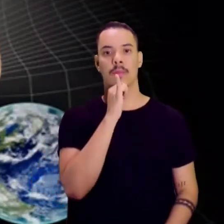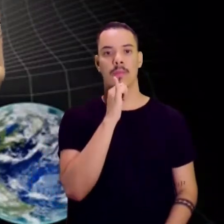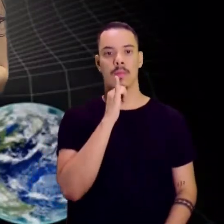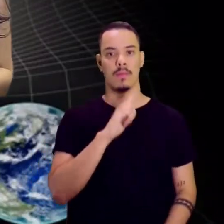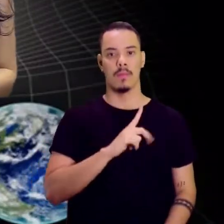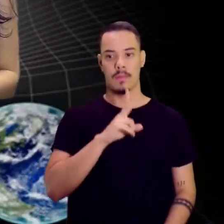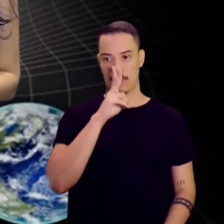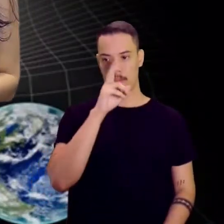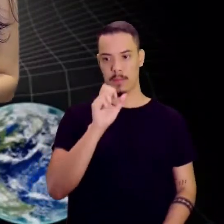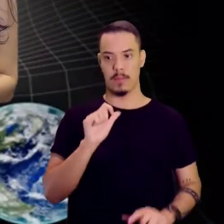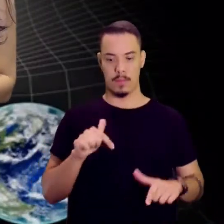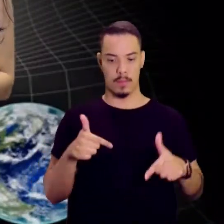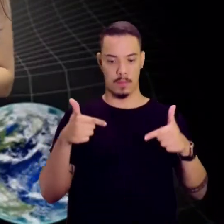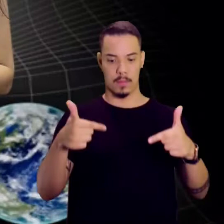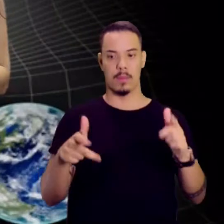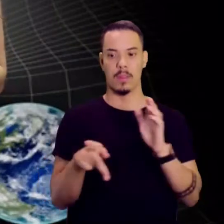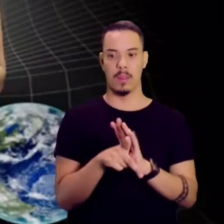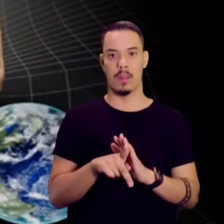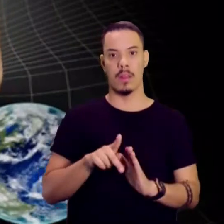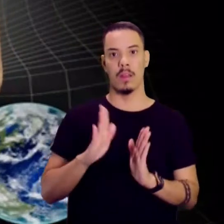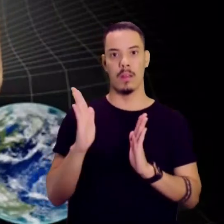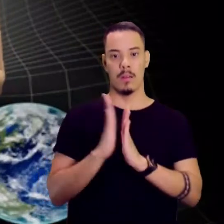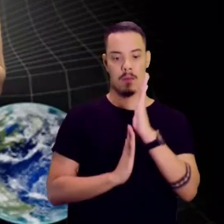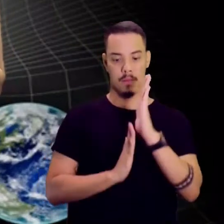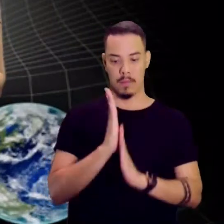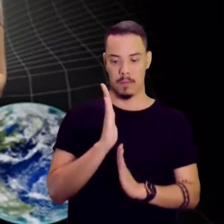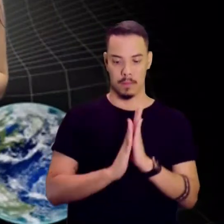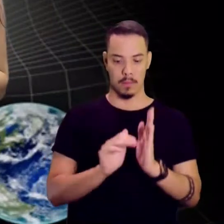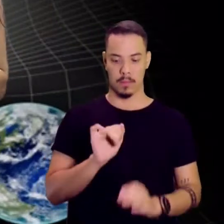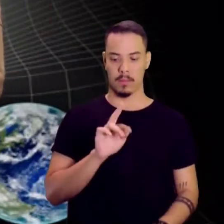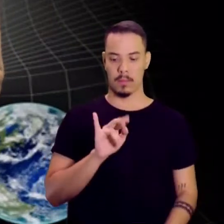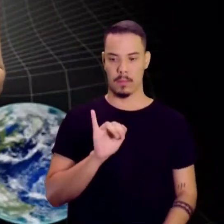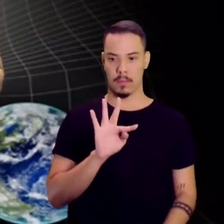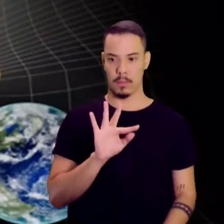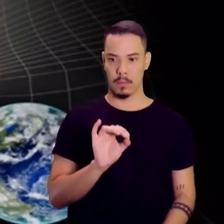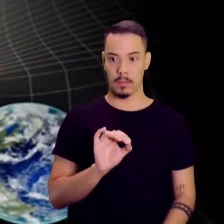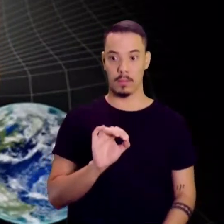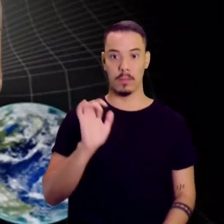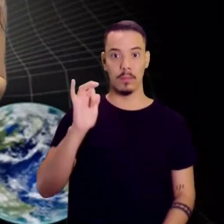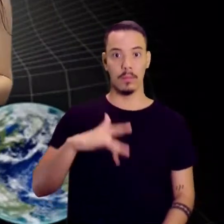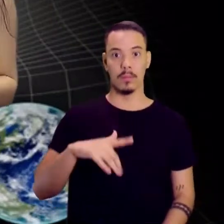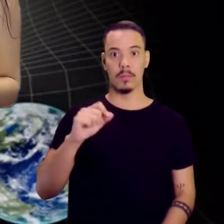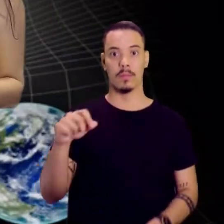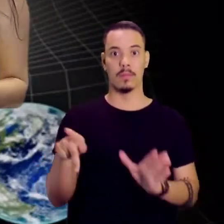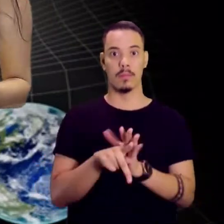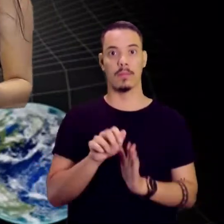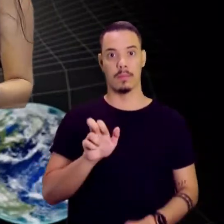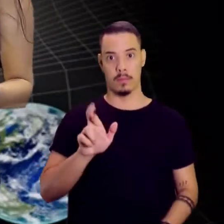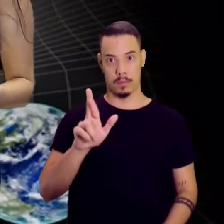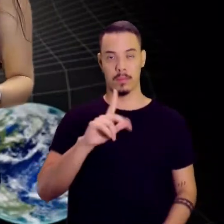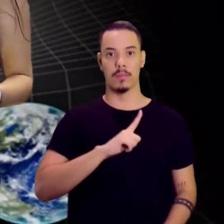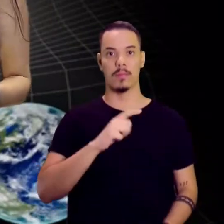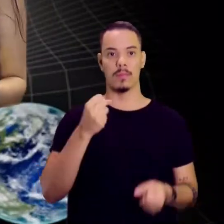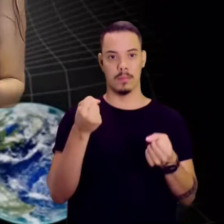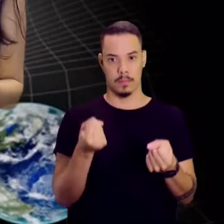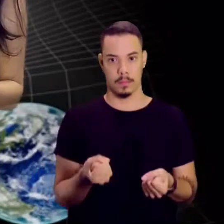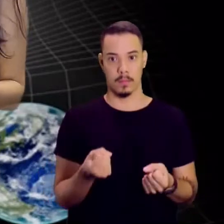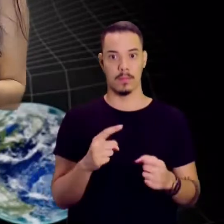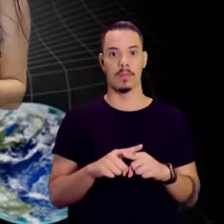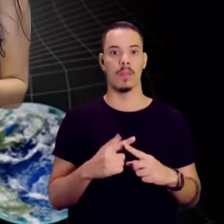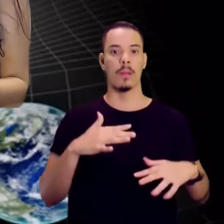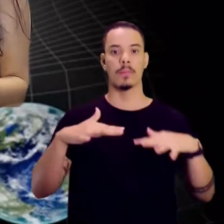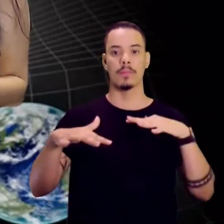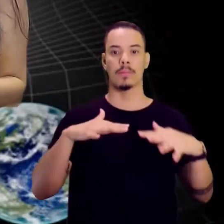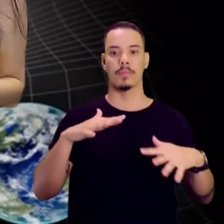força de resistência que é de atrito, nesse caso aí do balde, né, desprezando a resistência do ar, a gente tem a força-peso, que vai supor o movimento